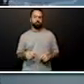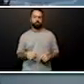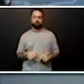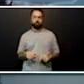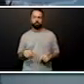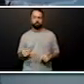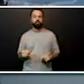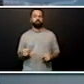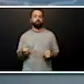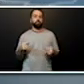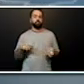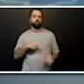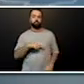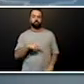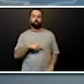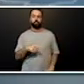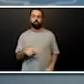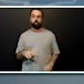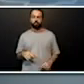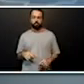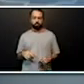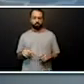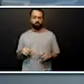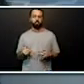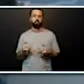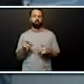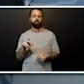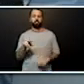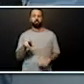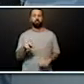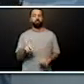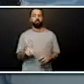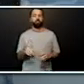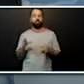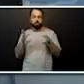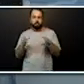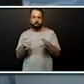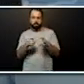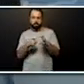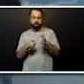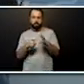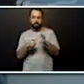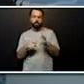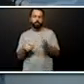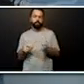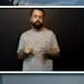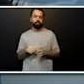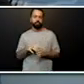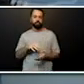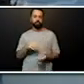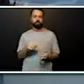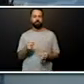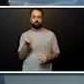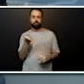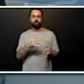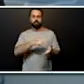os que possuem mesmo módulo ou valor absoluto.